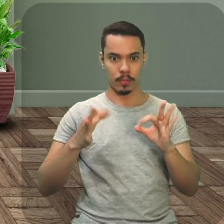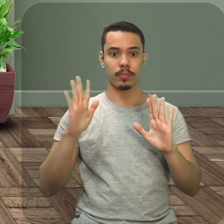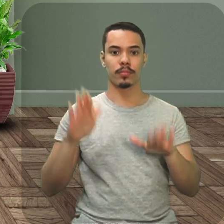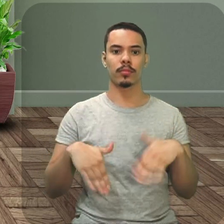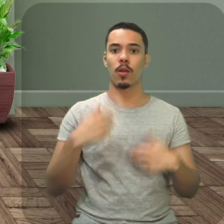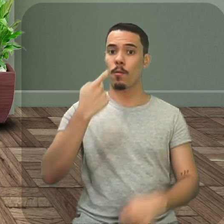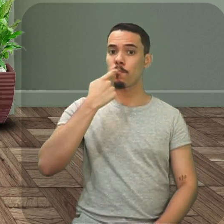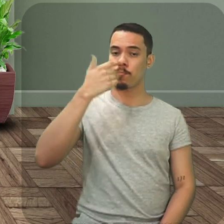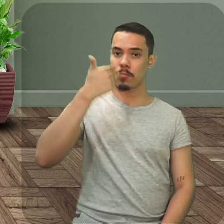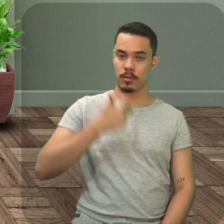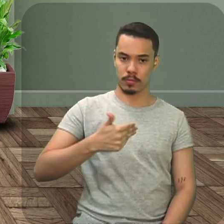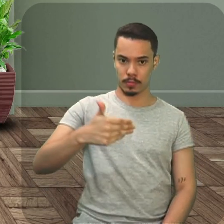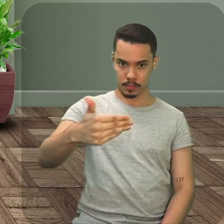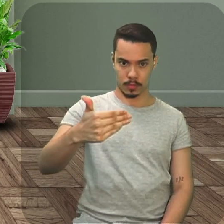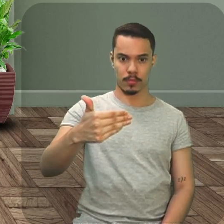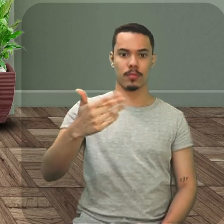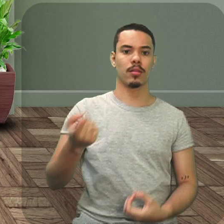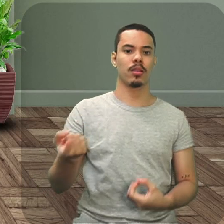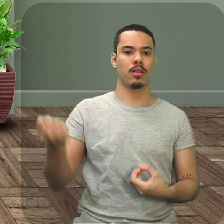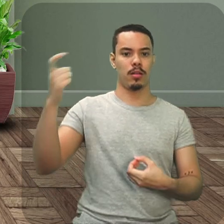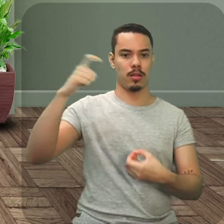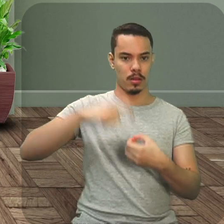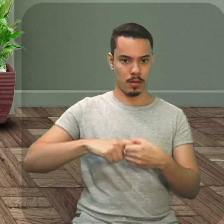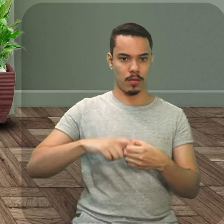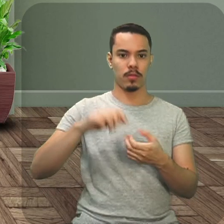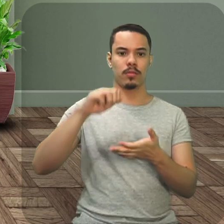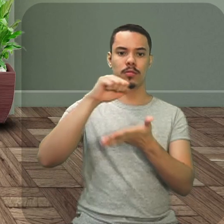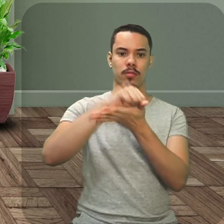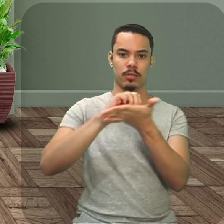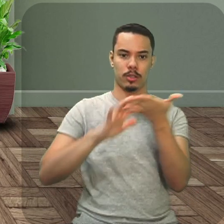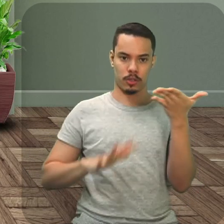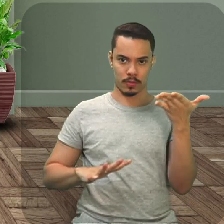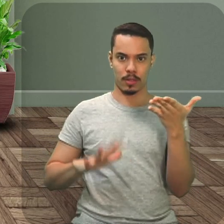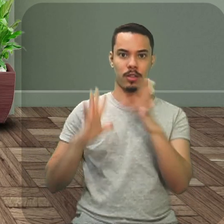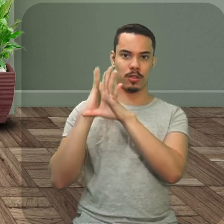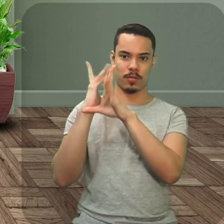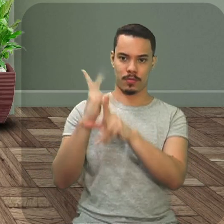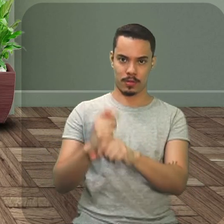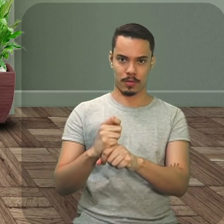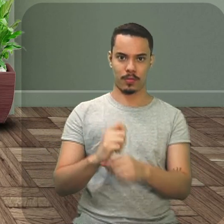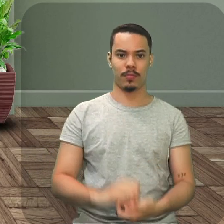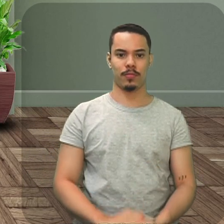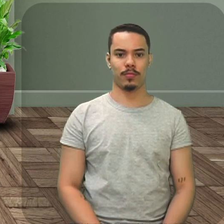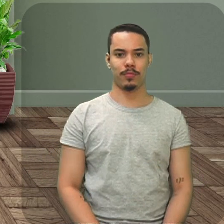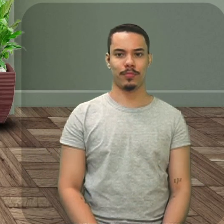daqui a pouco a gente retorna com a nossa revisão